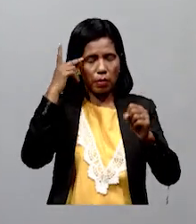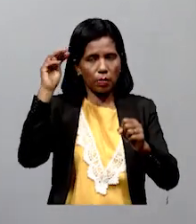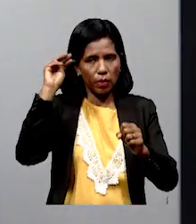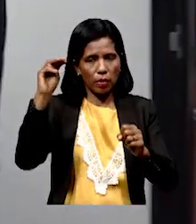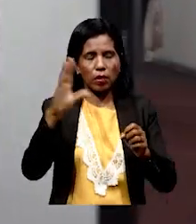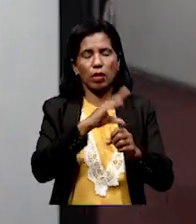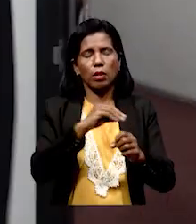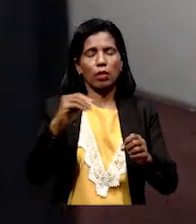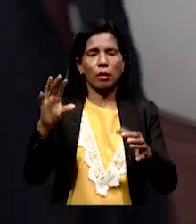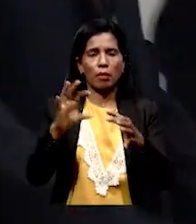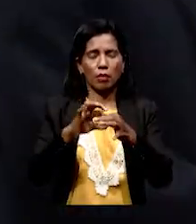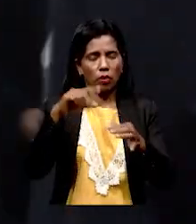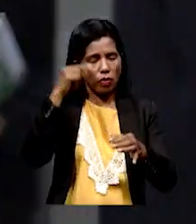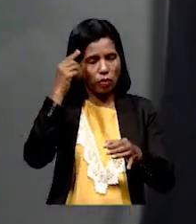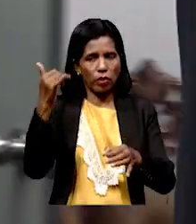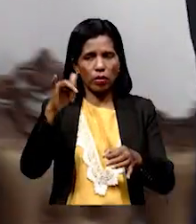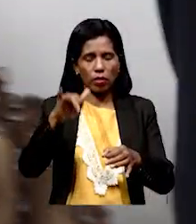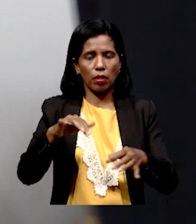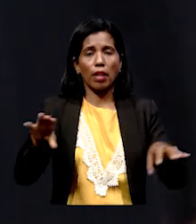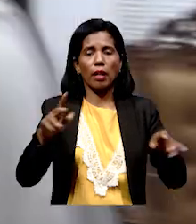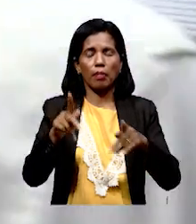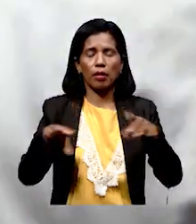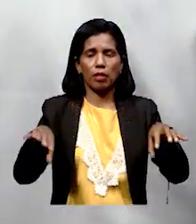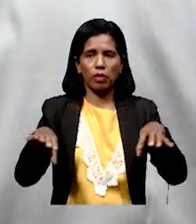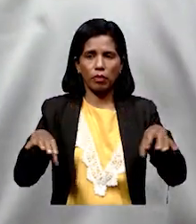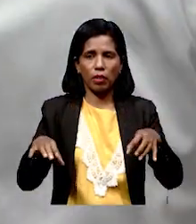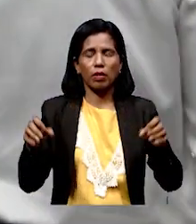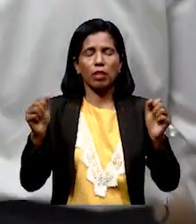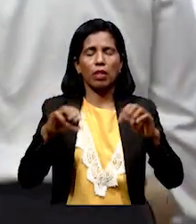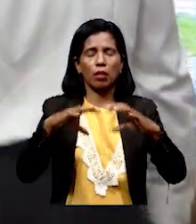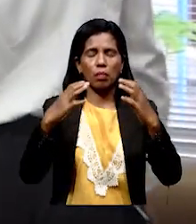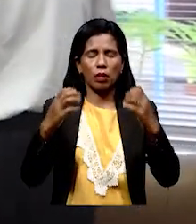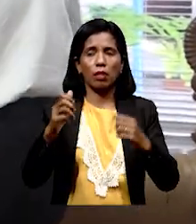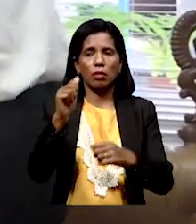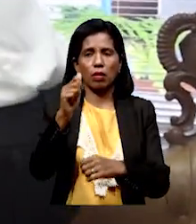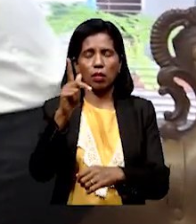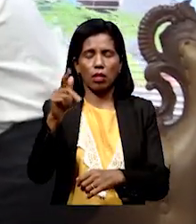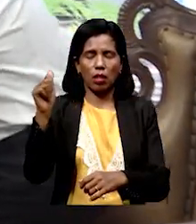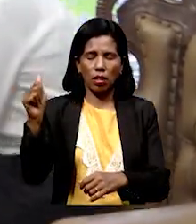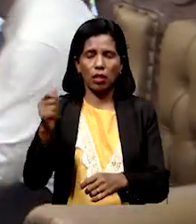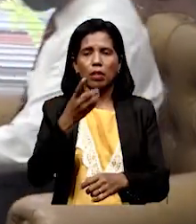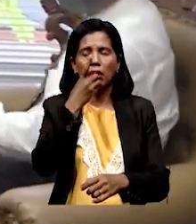membro do Governo Sira, no funcionário Sirenebe, Halauknar e a Comissão Anticorrupção,